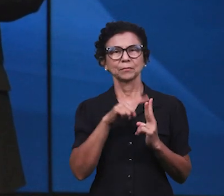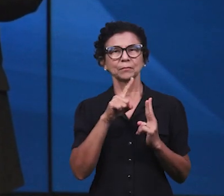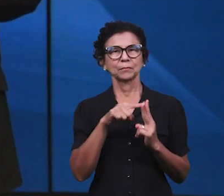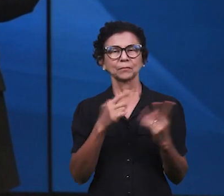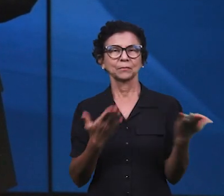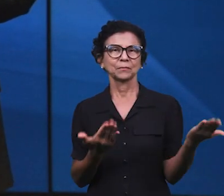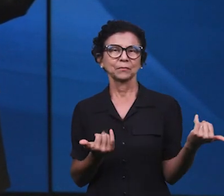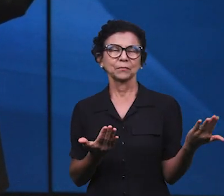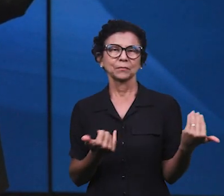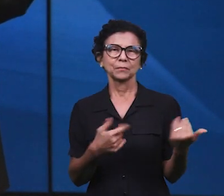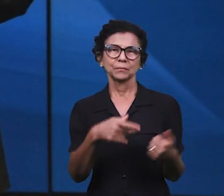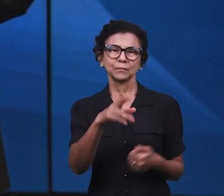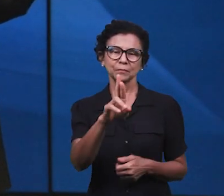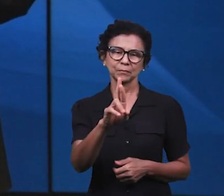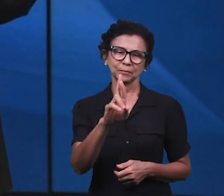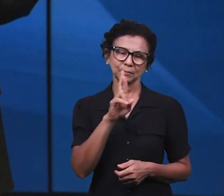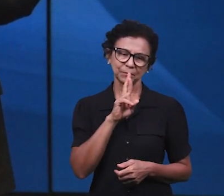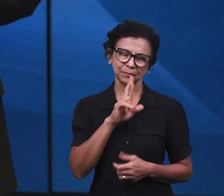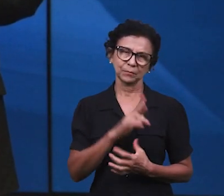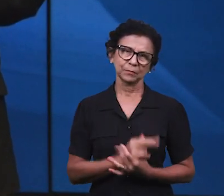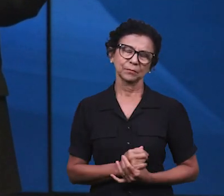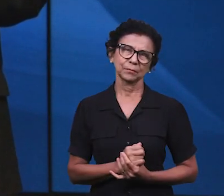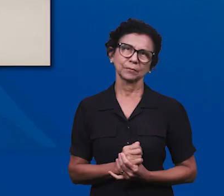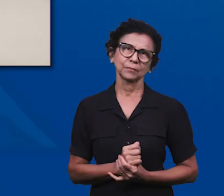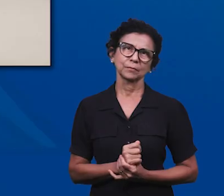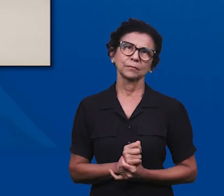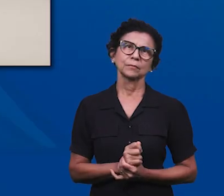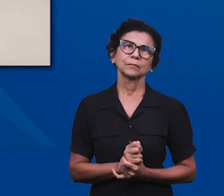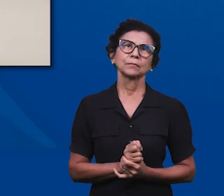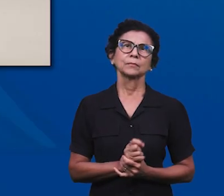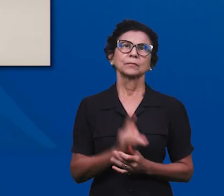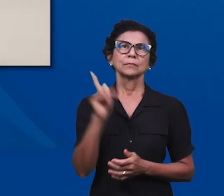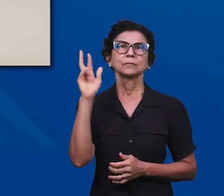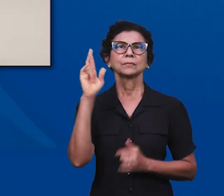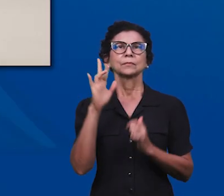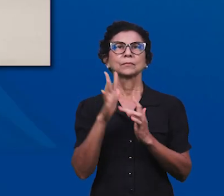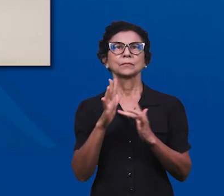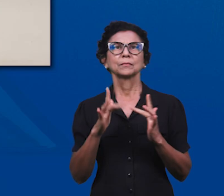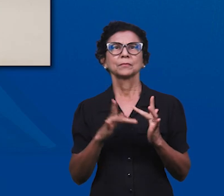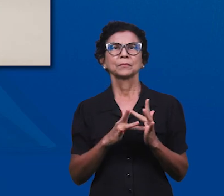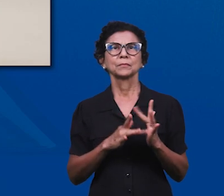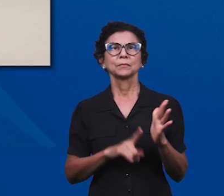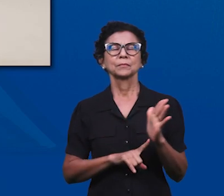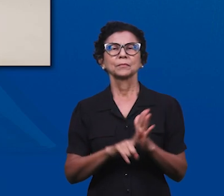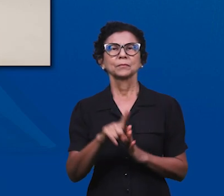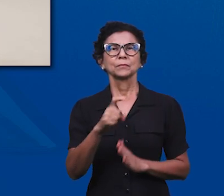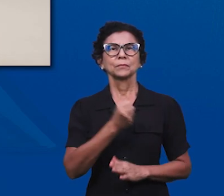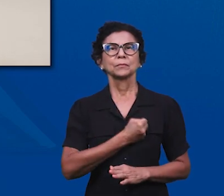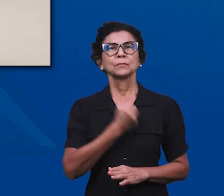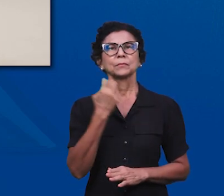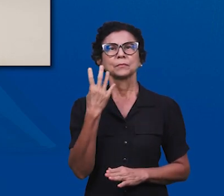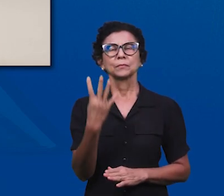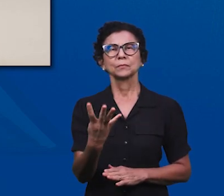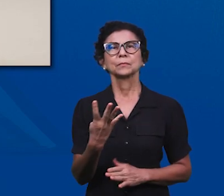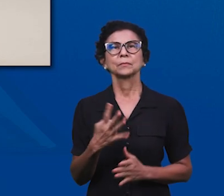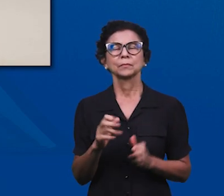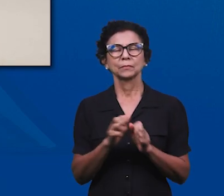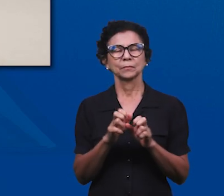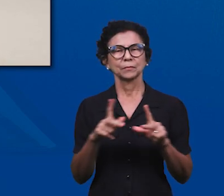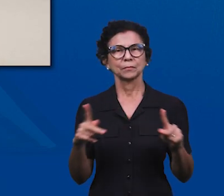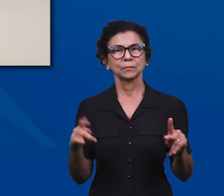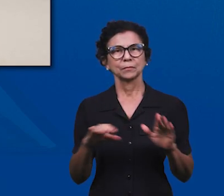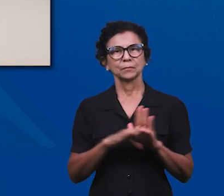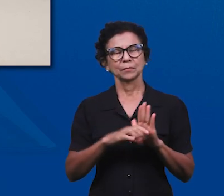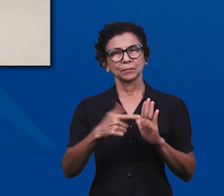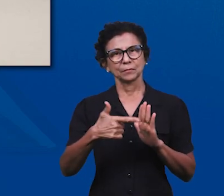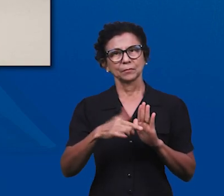jovens que vão estar respondendo a esta pergunta. Pai do Senhor, irmãos, respondendo a pergunta número 4, vamos ler Apocalipse,